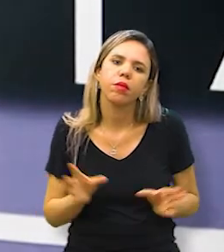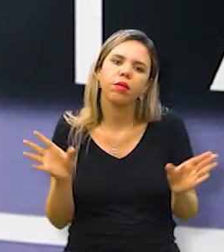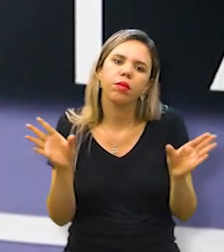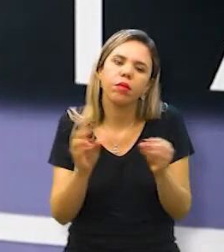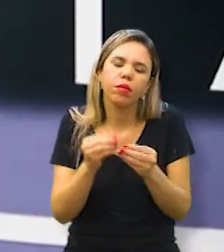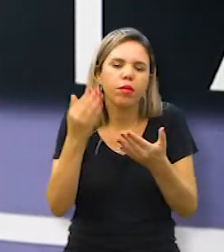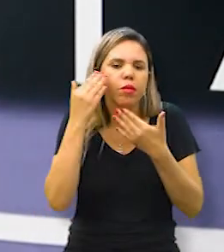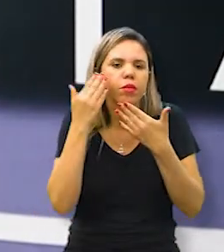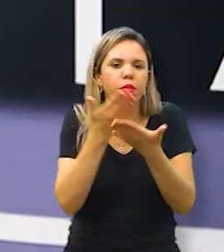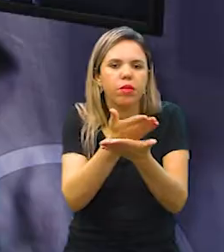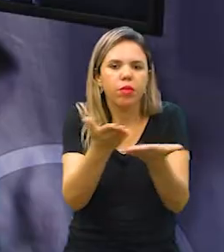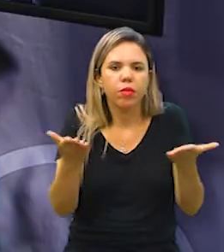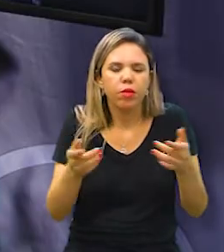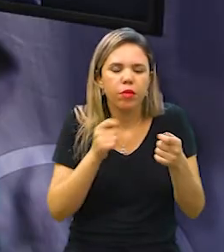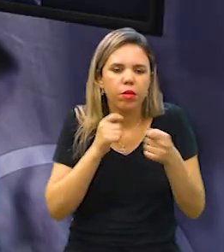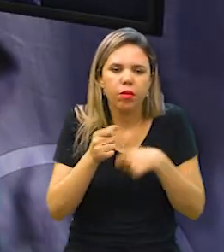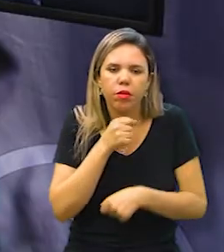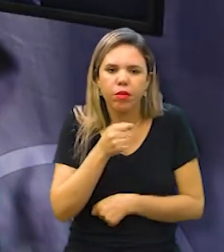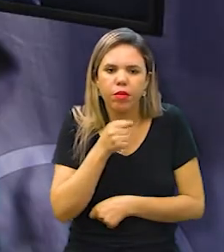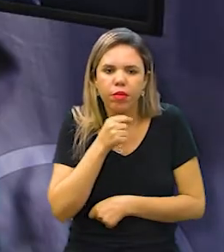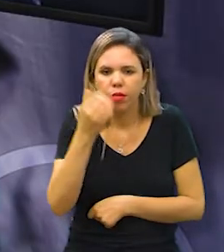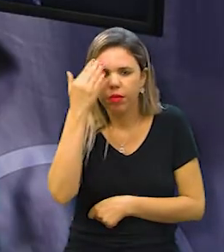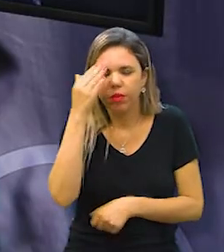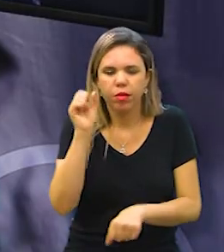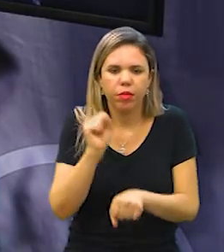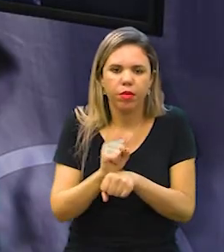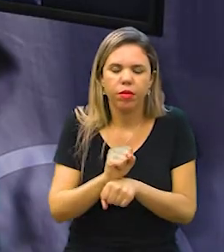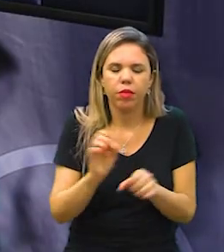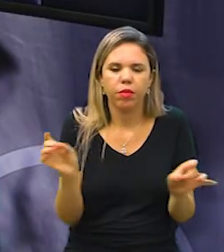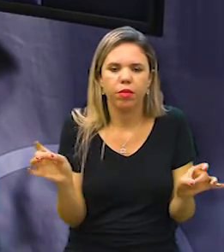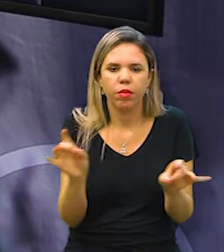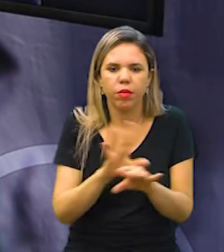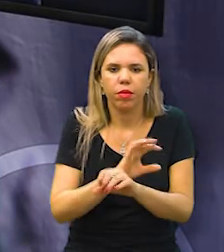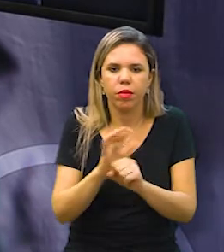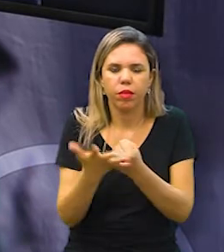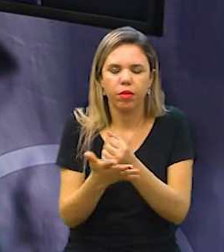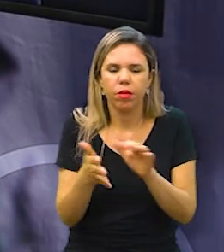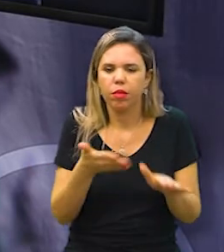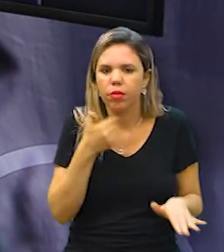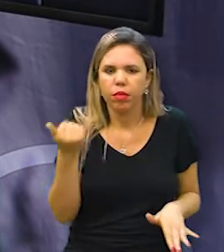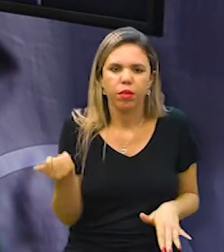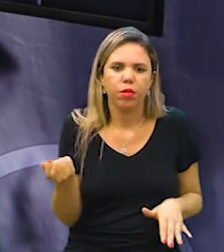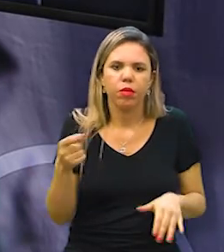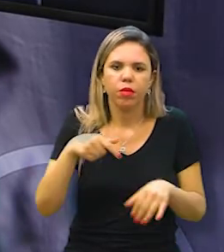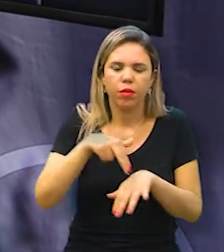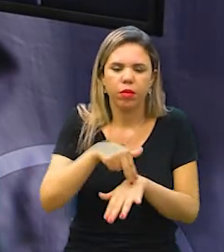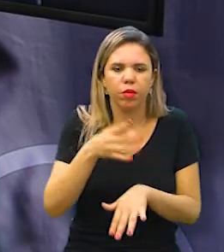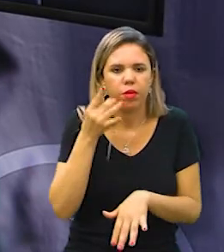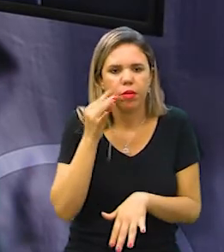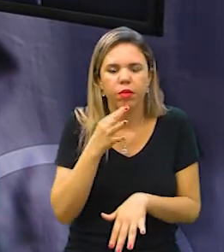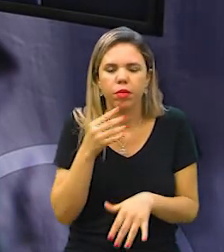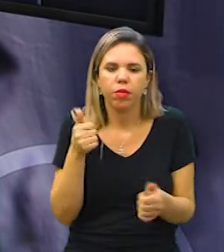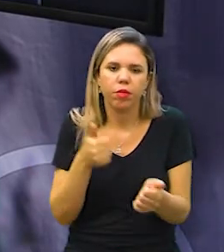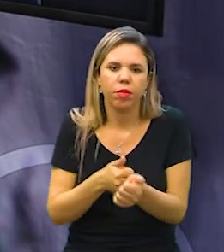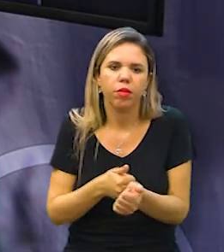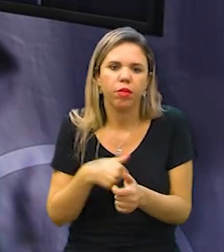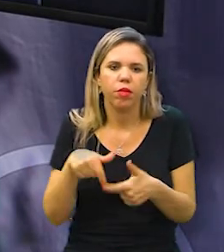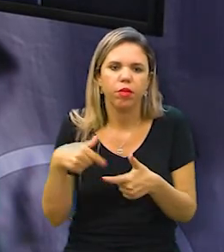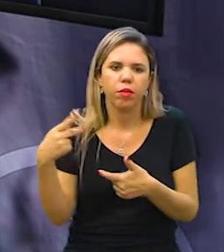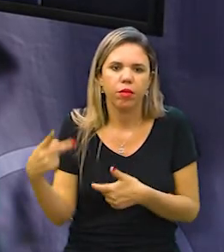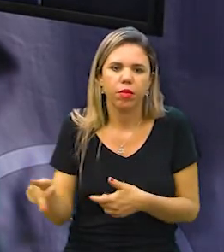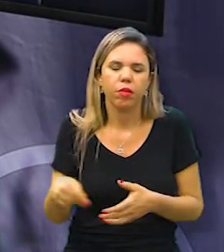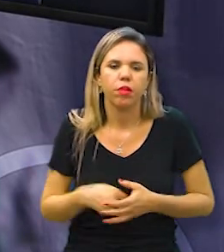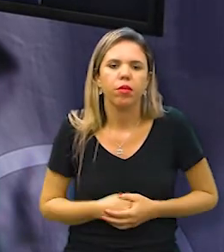Muito obrigada, Cida, pela entrevista. A gente aguarda essa Nada. pandemia melhorar um pouquinho para a gente poder aí conhecer de perto o